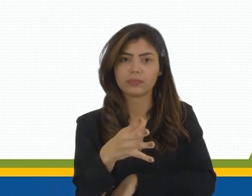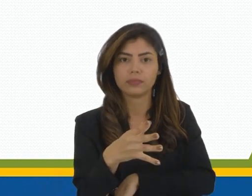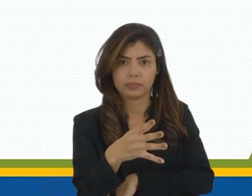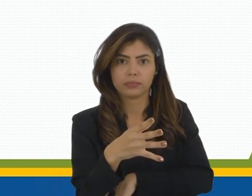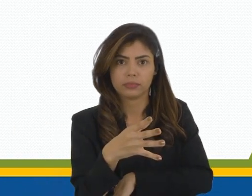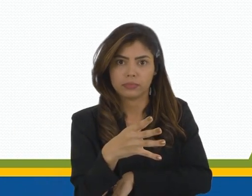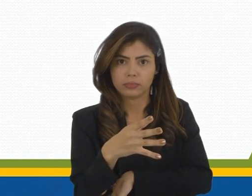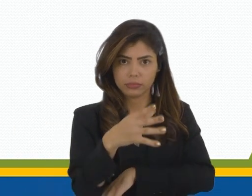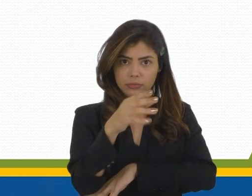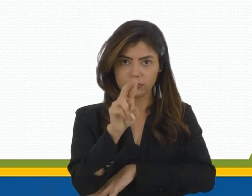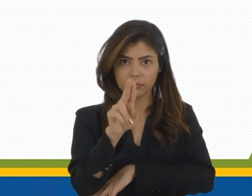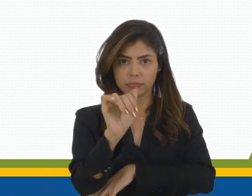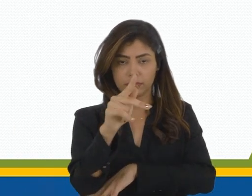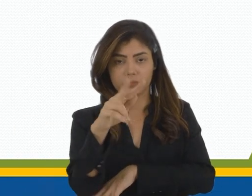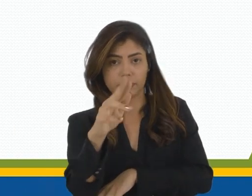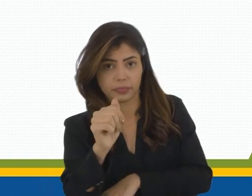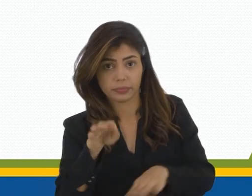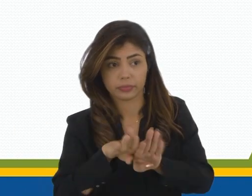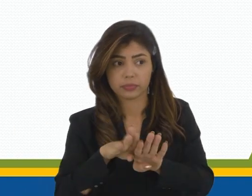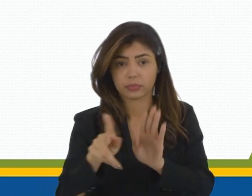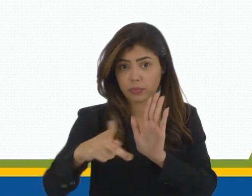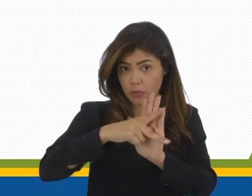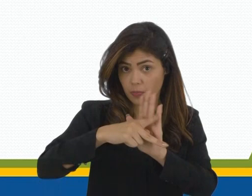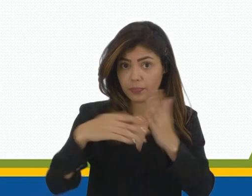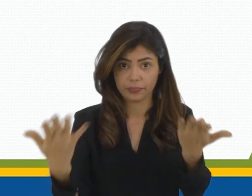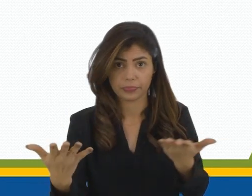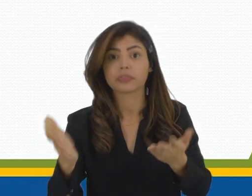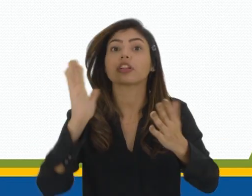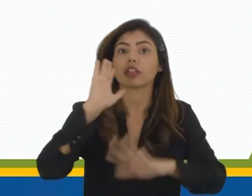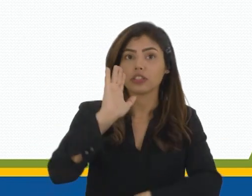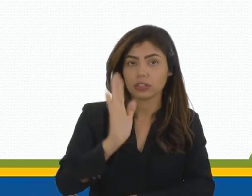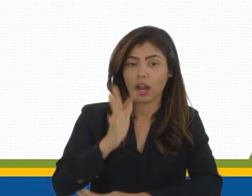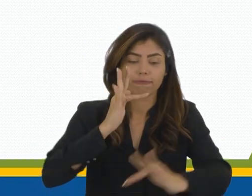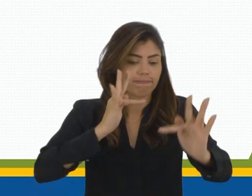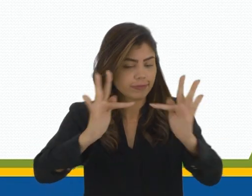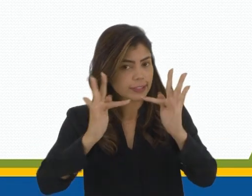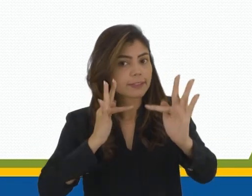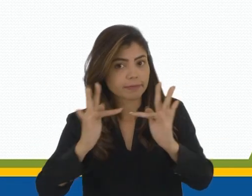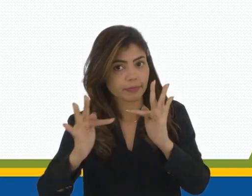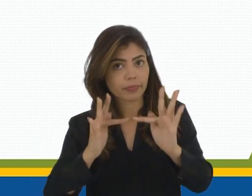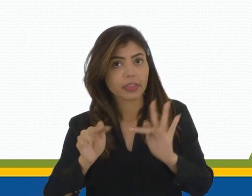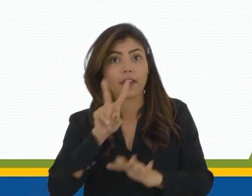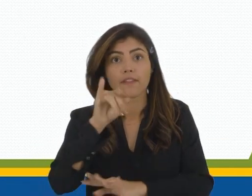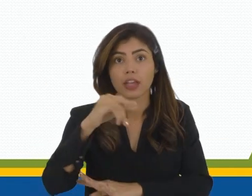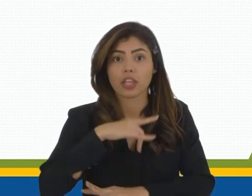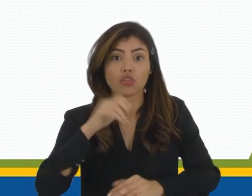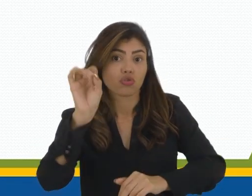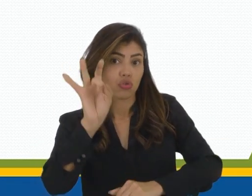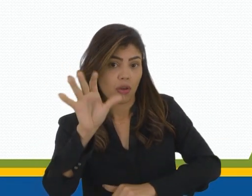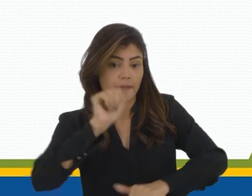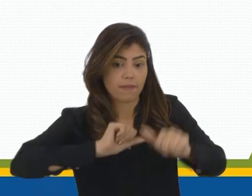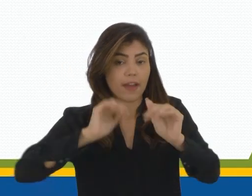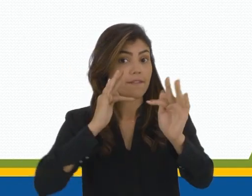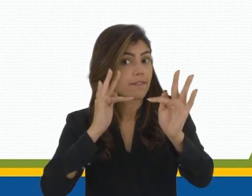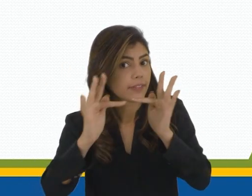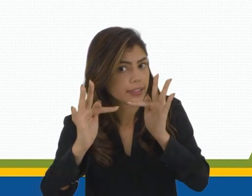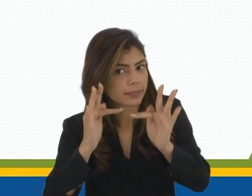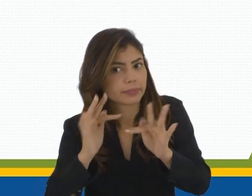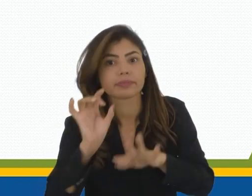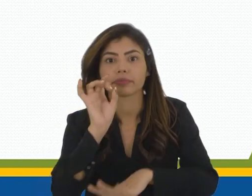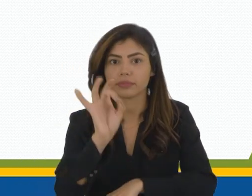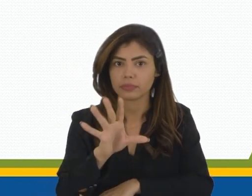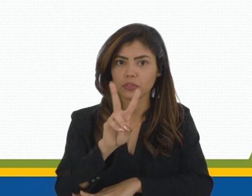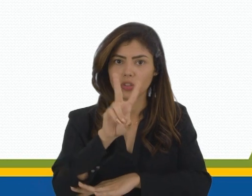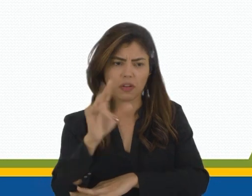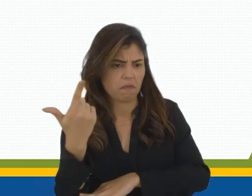novas propriedades. Já os fenômenos físicos, vai ter só mudança física da matéria, não vai ter mudança na